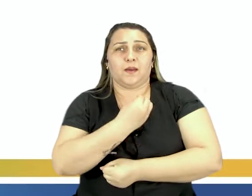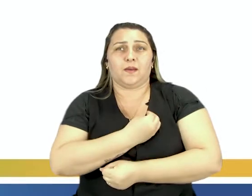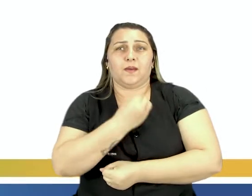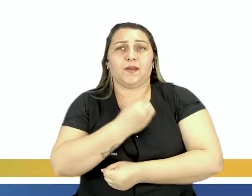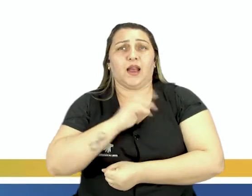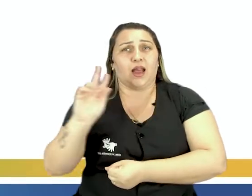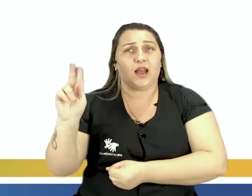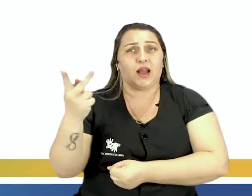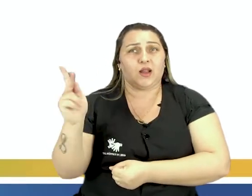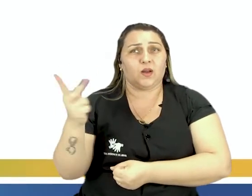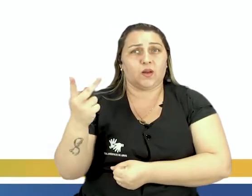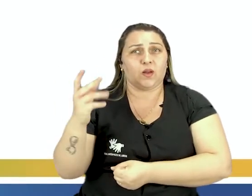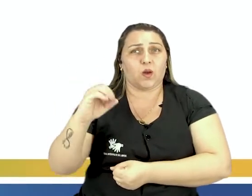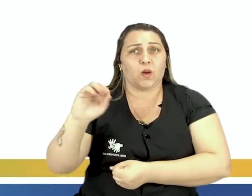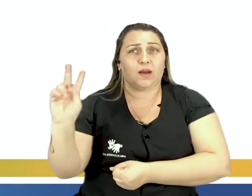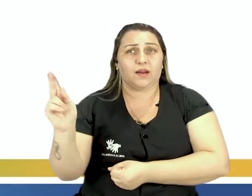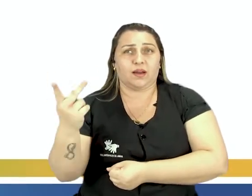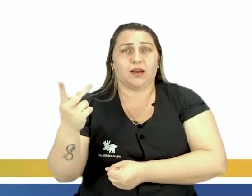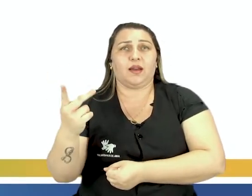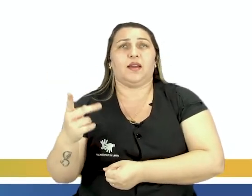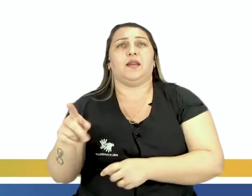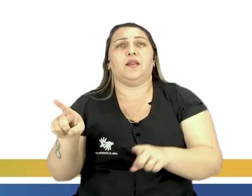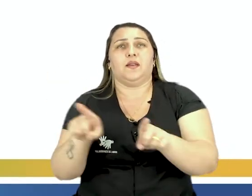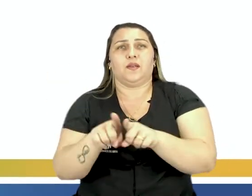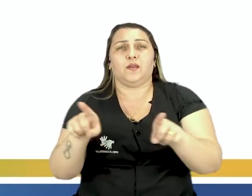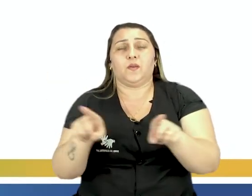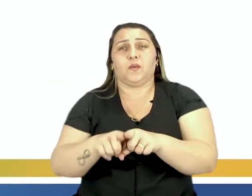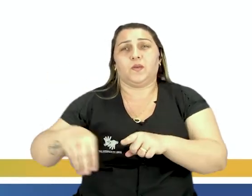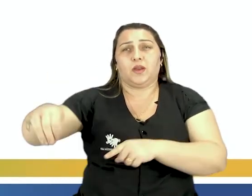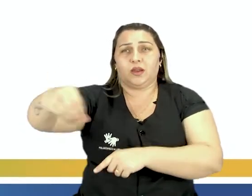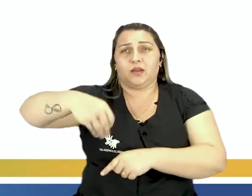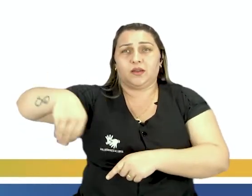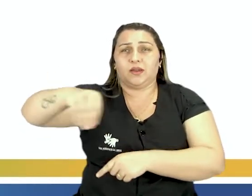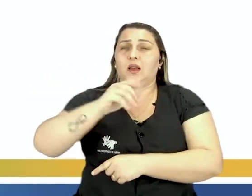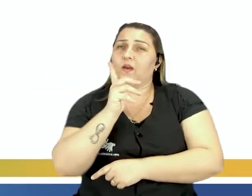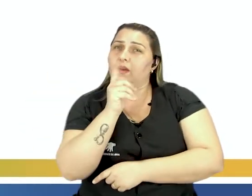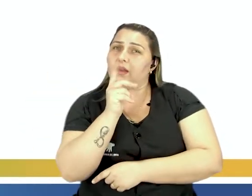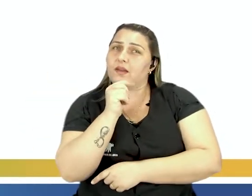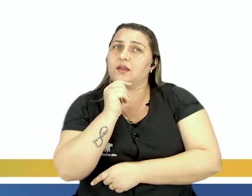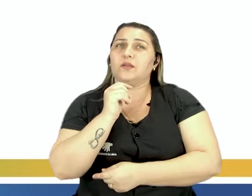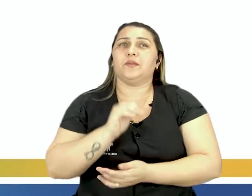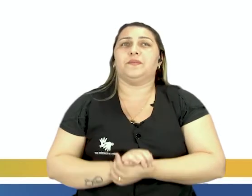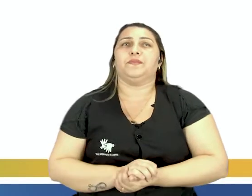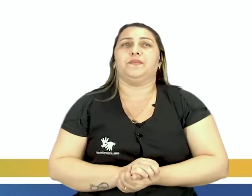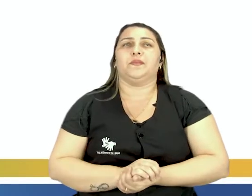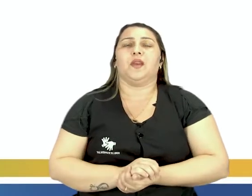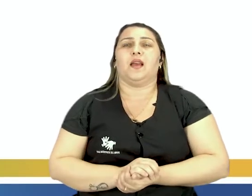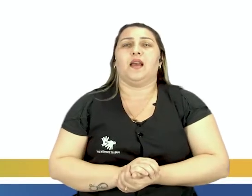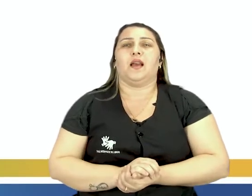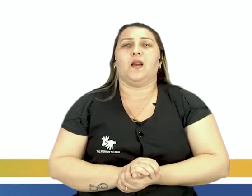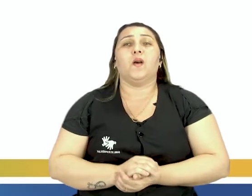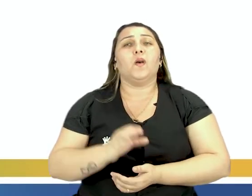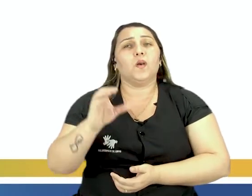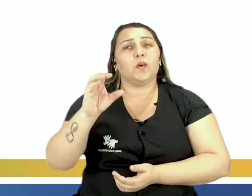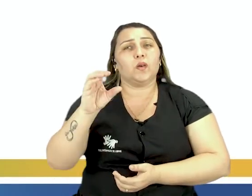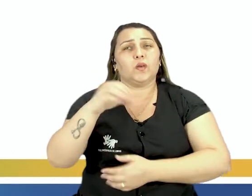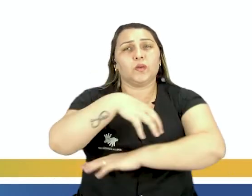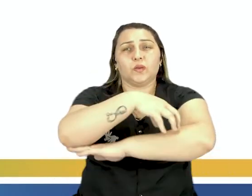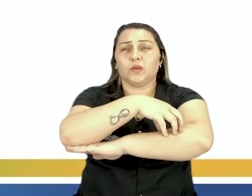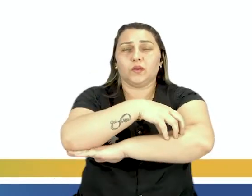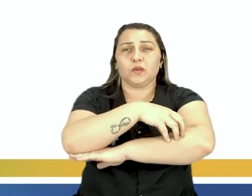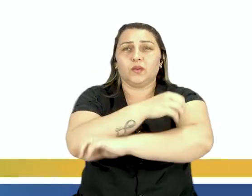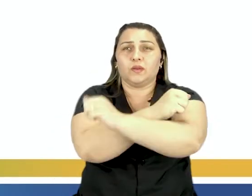da hidroxila, OH, e está formando um sal e água. Os óxidos ácidos, eles